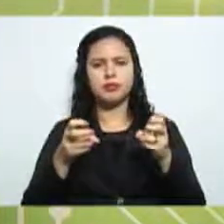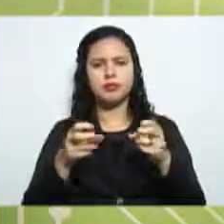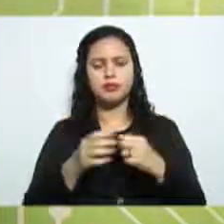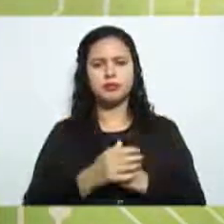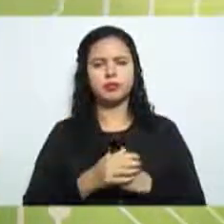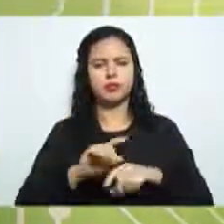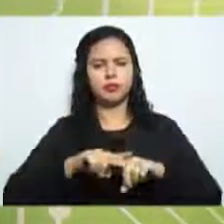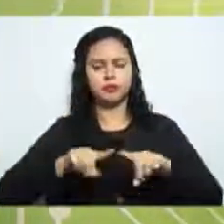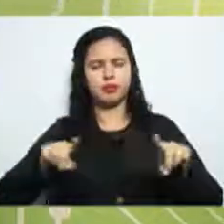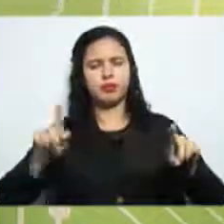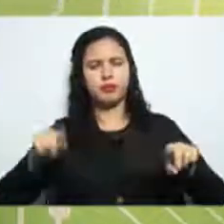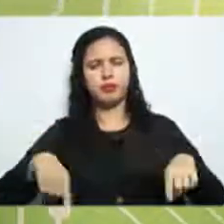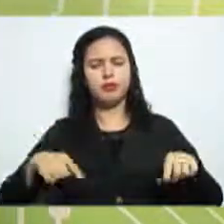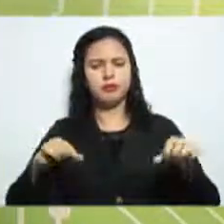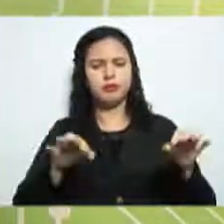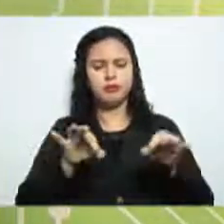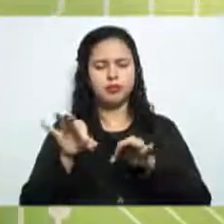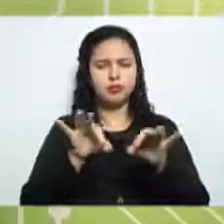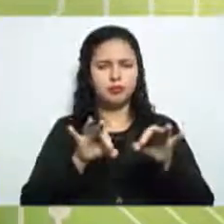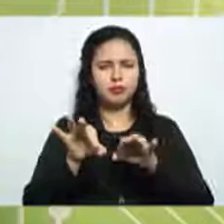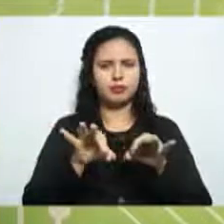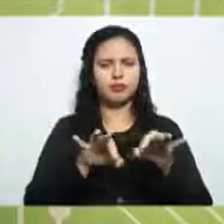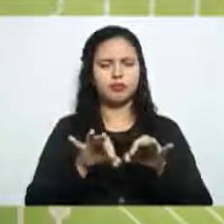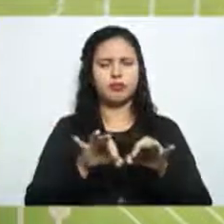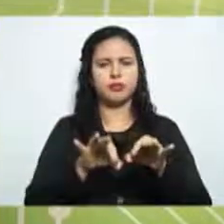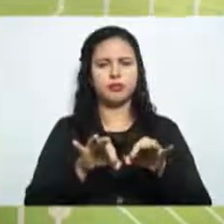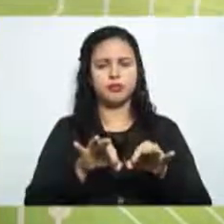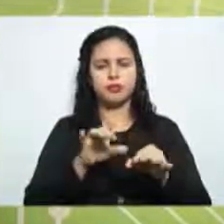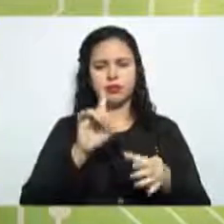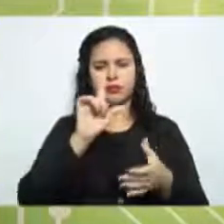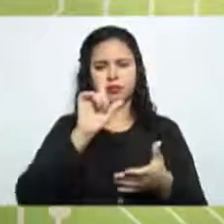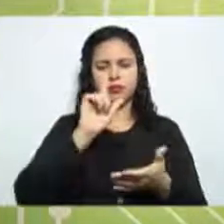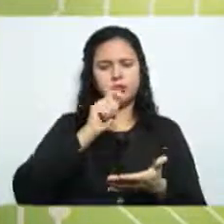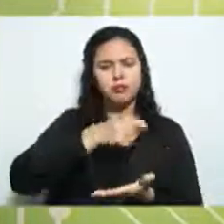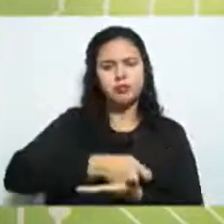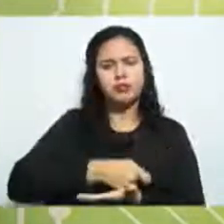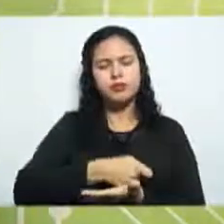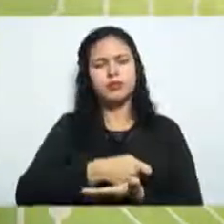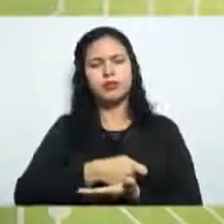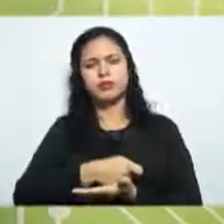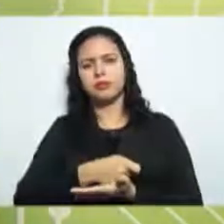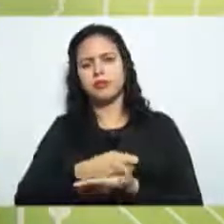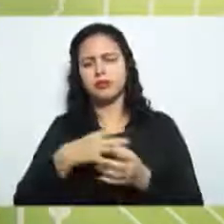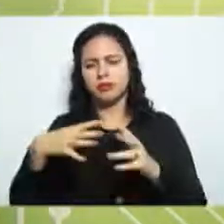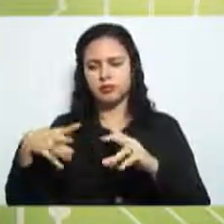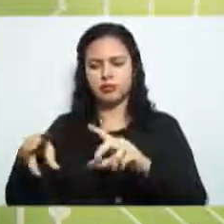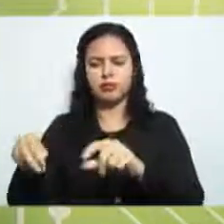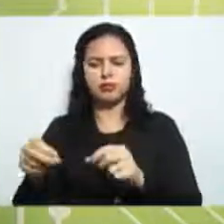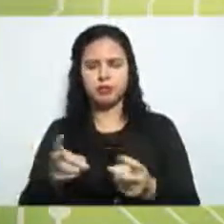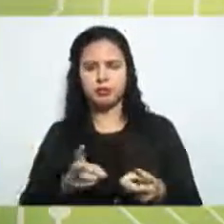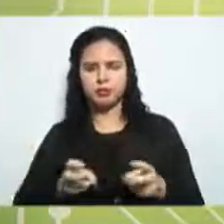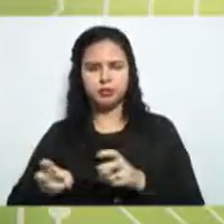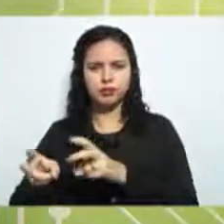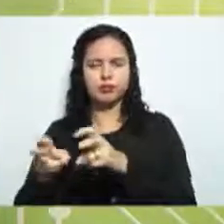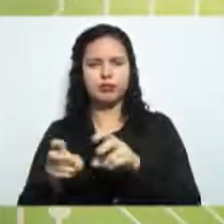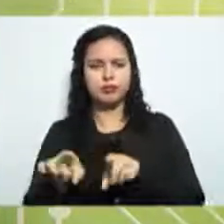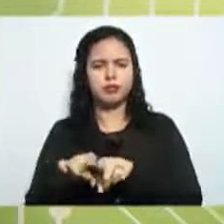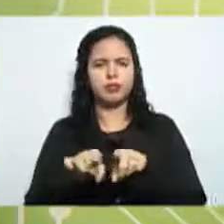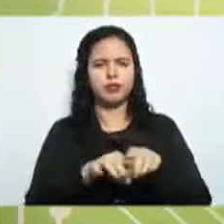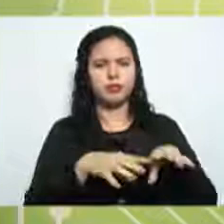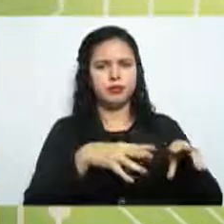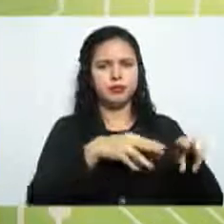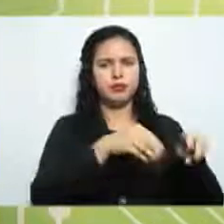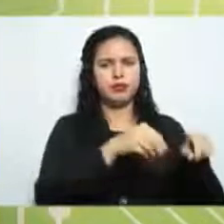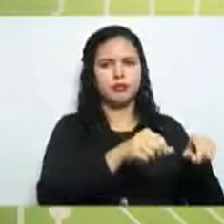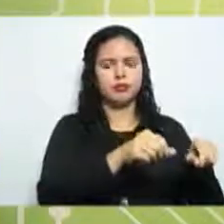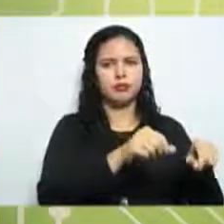elas podem ser coordenadas para que a gente decida áreas de exploração econômica e áreas de preservação